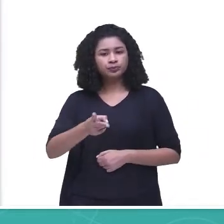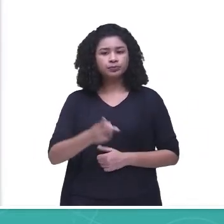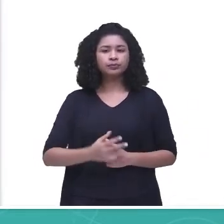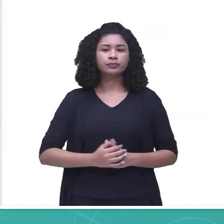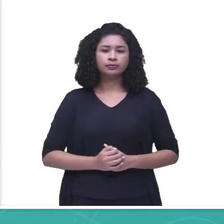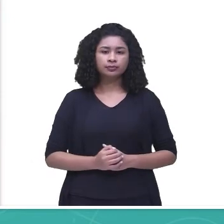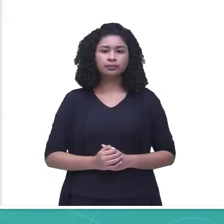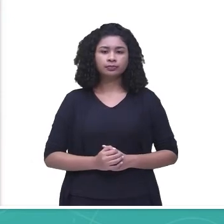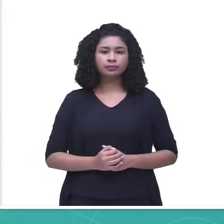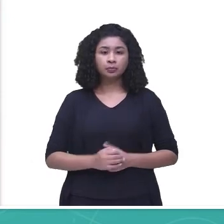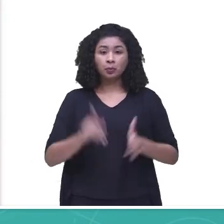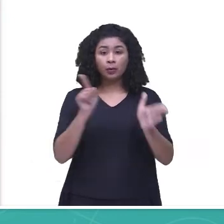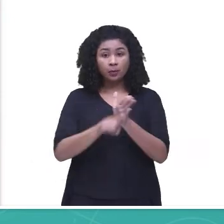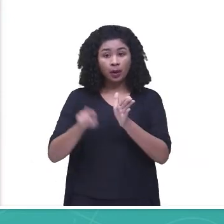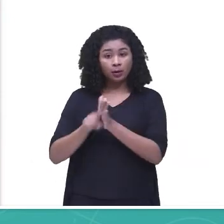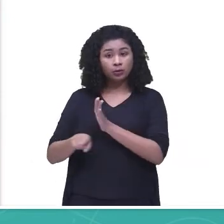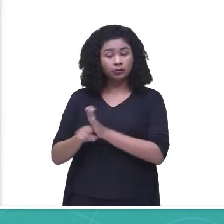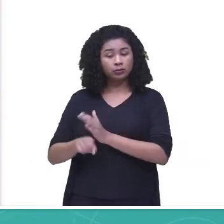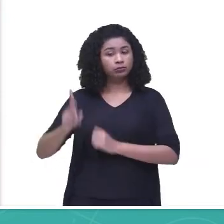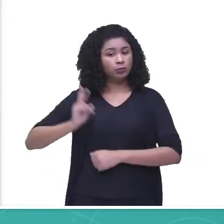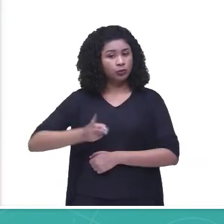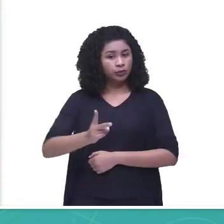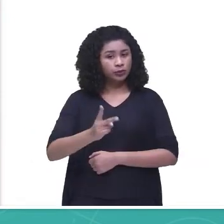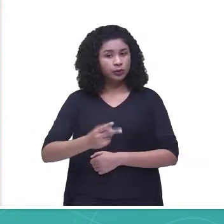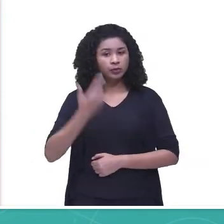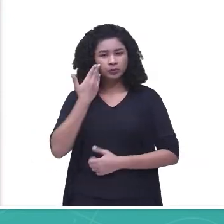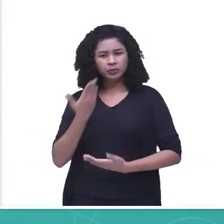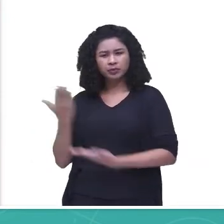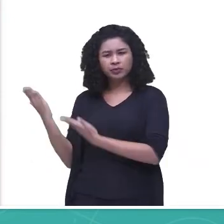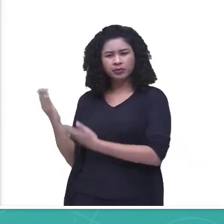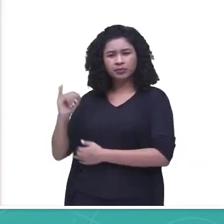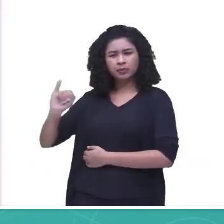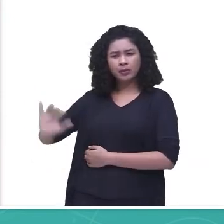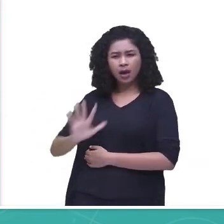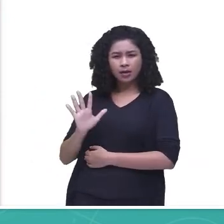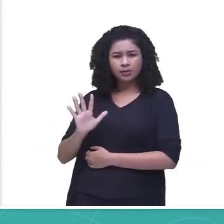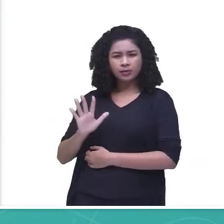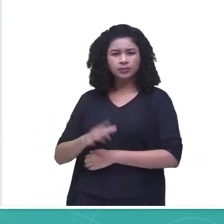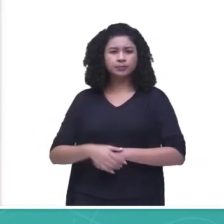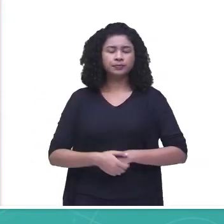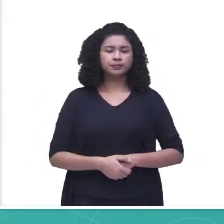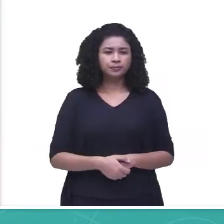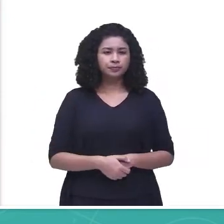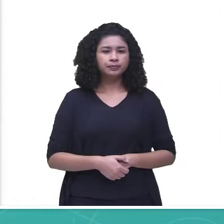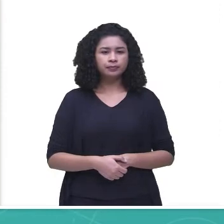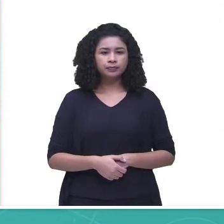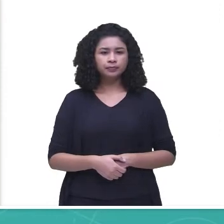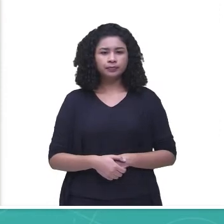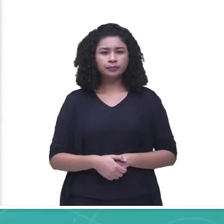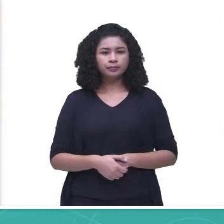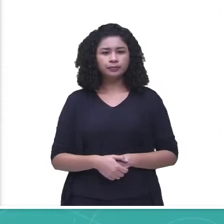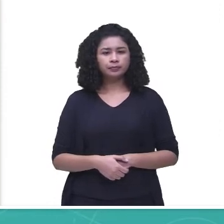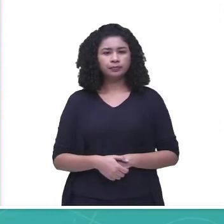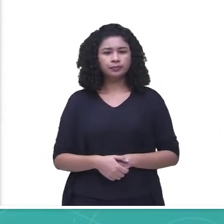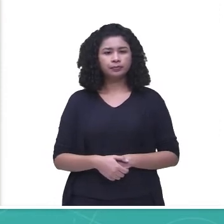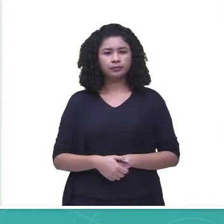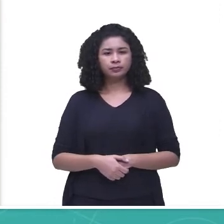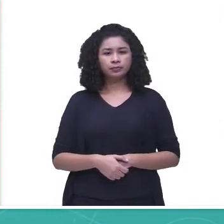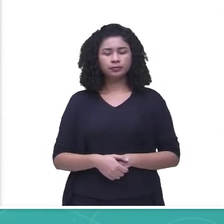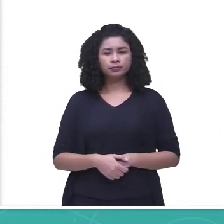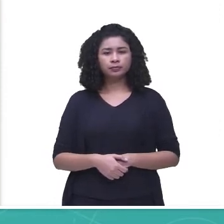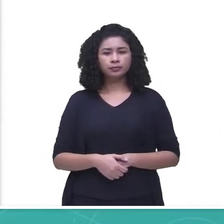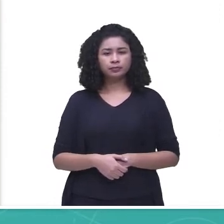ainda com questions, né? Olha a imagem também. Do Potira and Victoria play guitar.